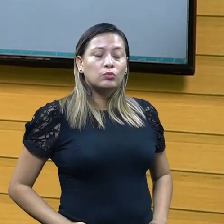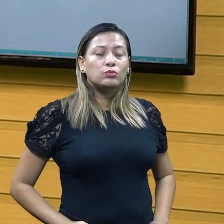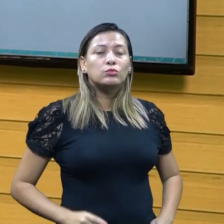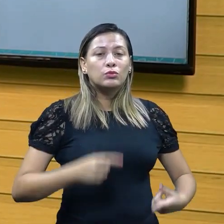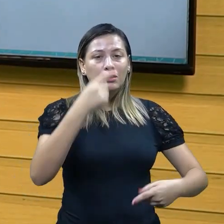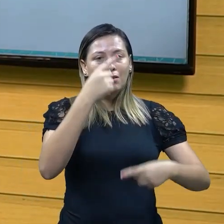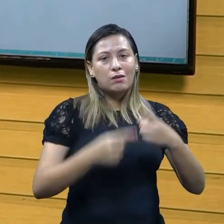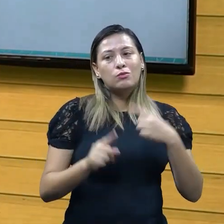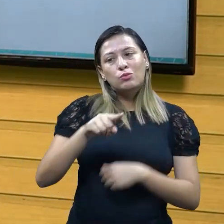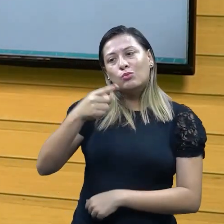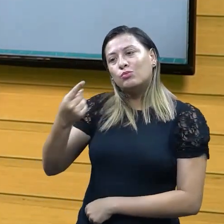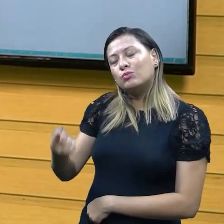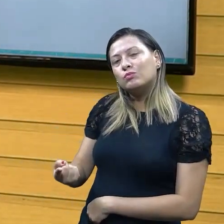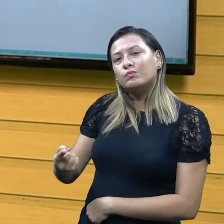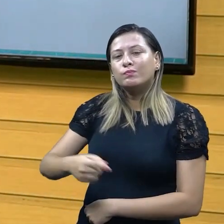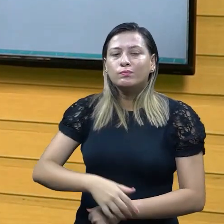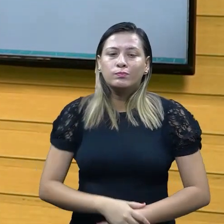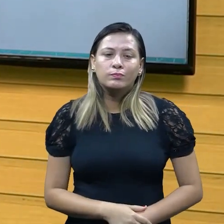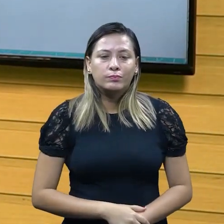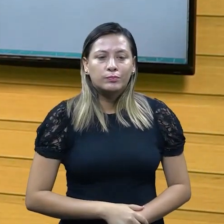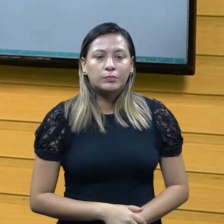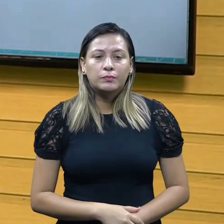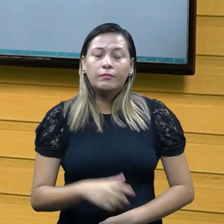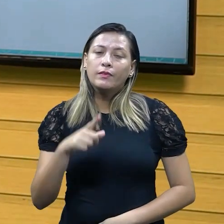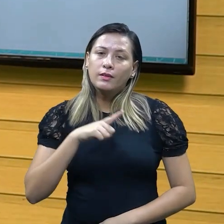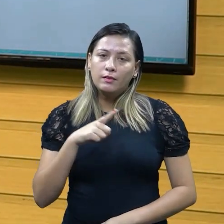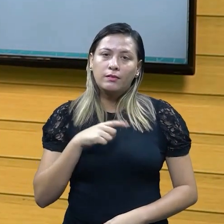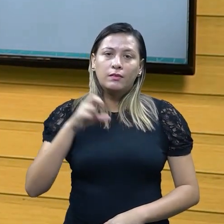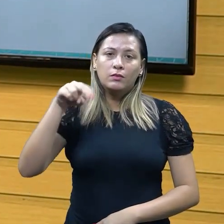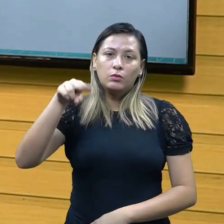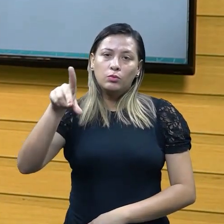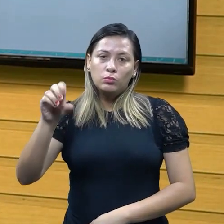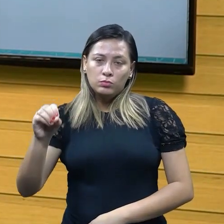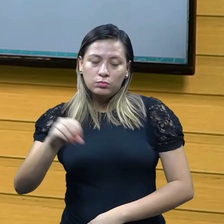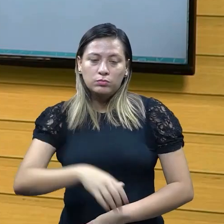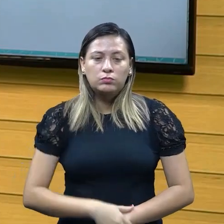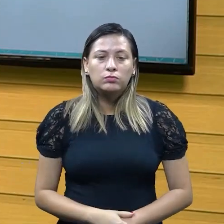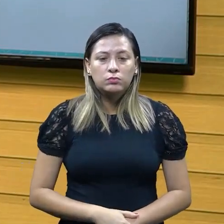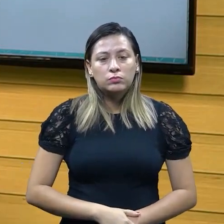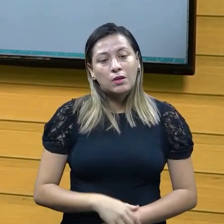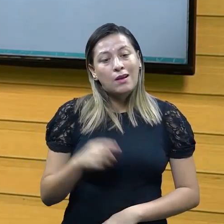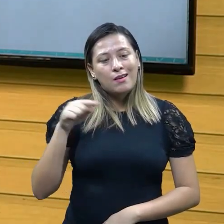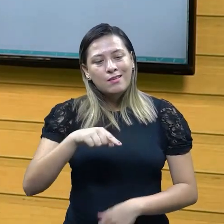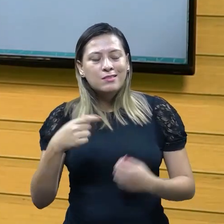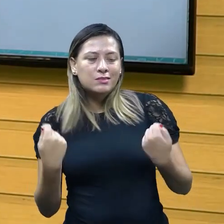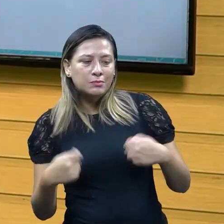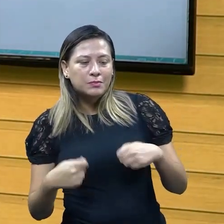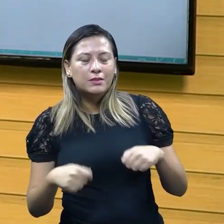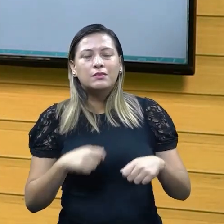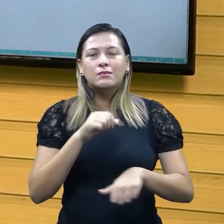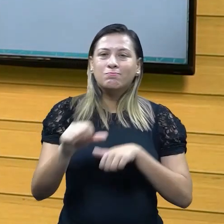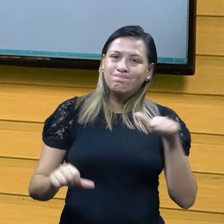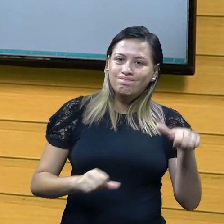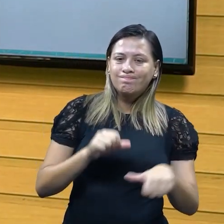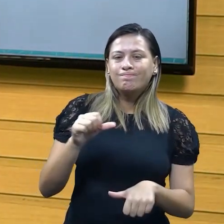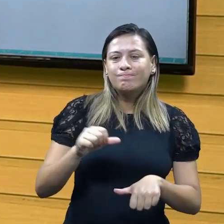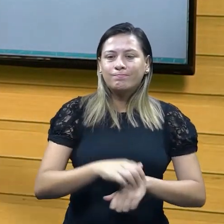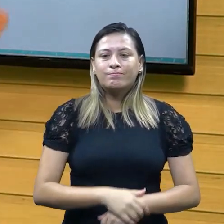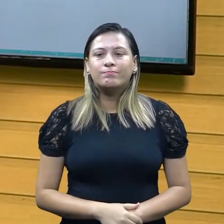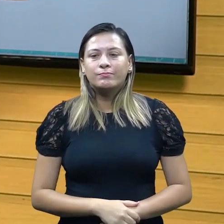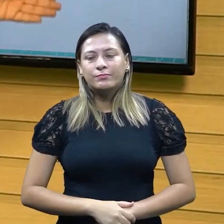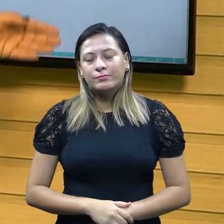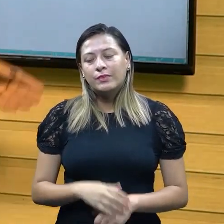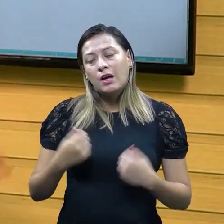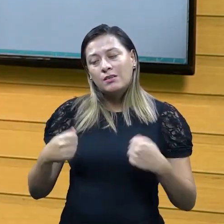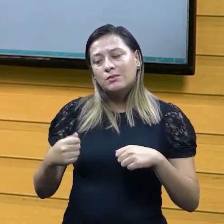efeitos. Foi esse o ato que está nulo, certo? Foi esse o ato que precisa ser retificado. Foi